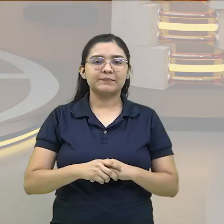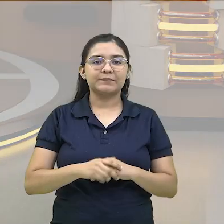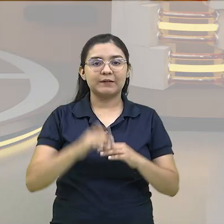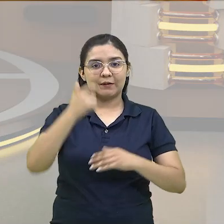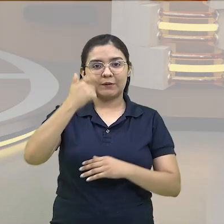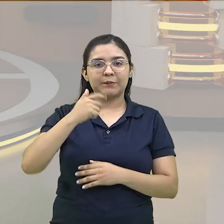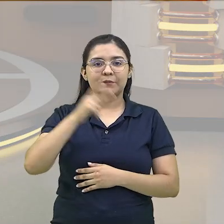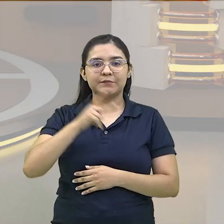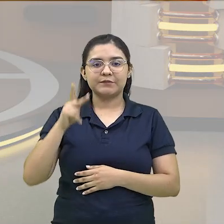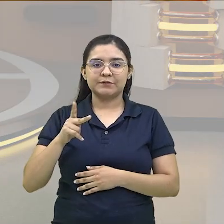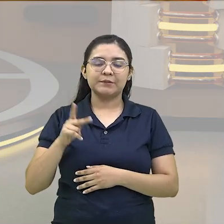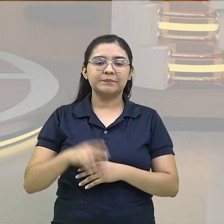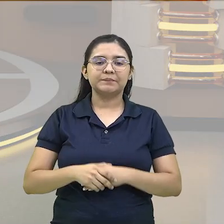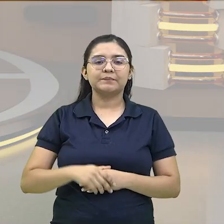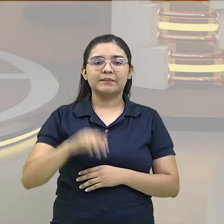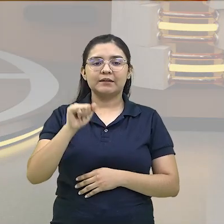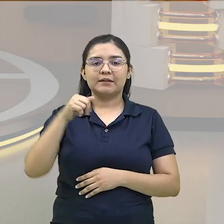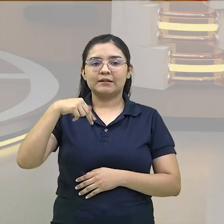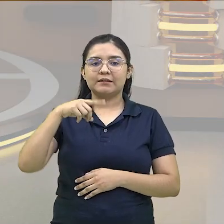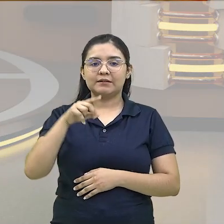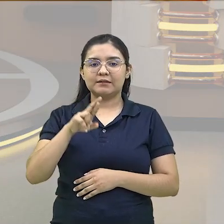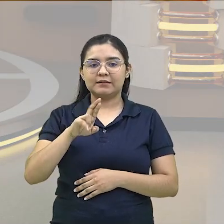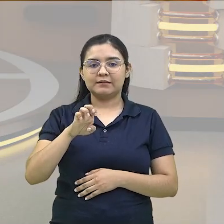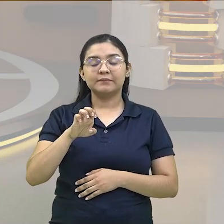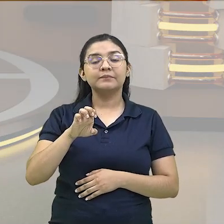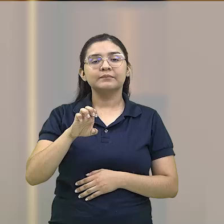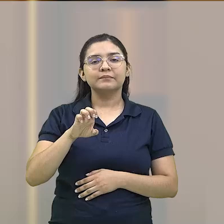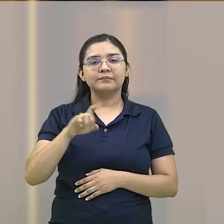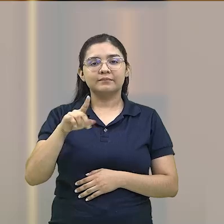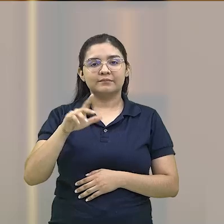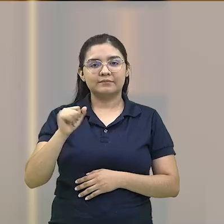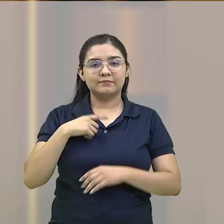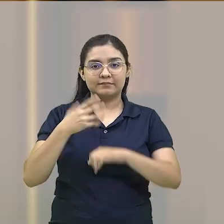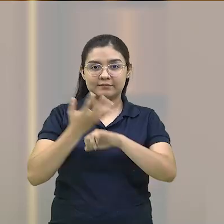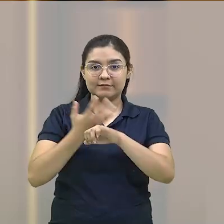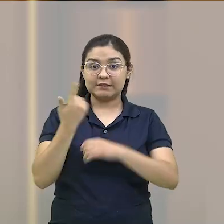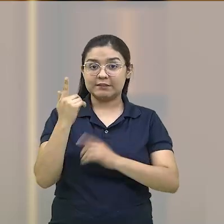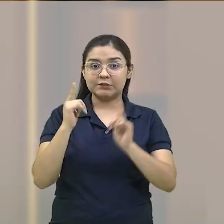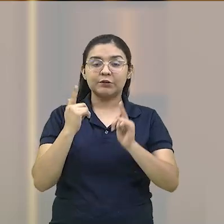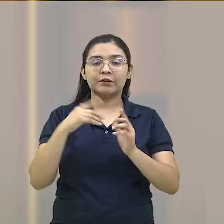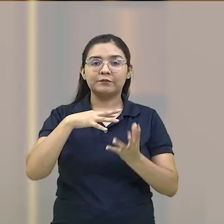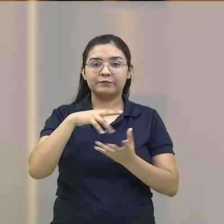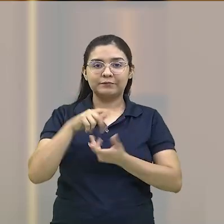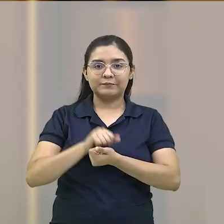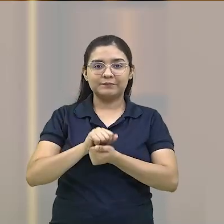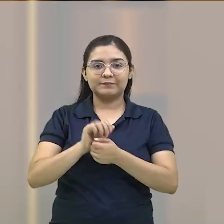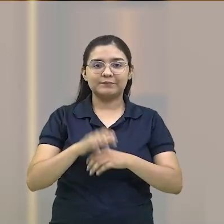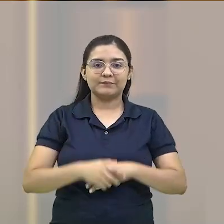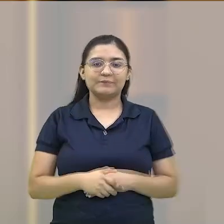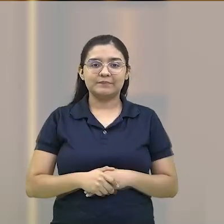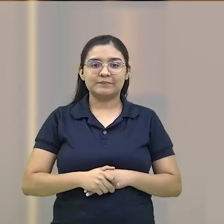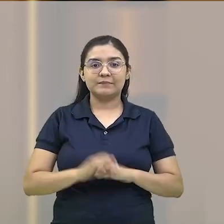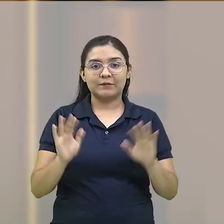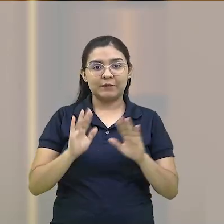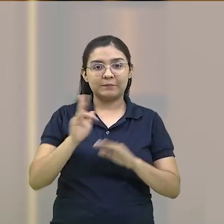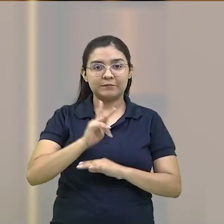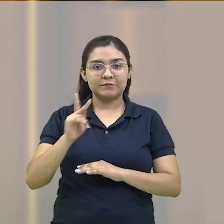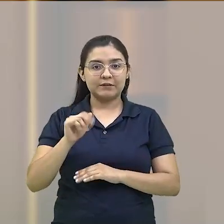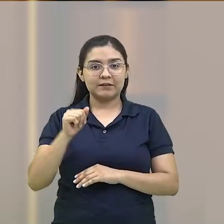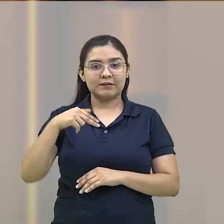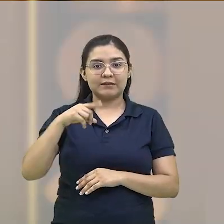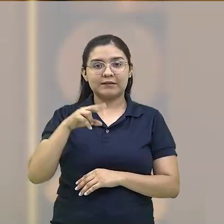Olá, tudo bem com vocês? Sejam todos bem-vindos. Sou a professora Andresa Xavier, professora do componente